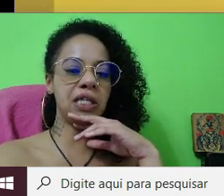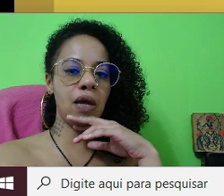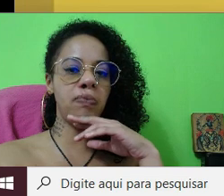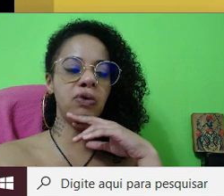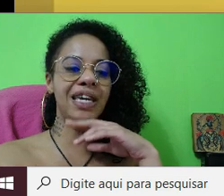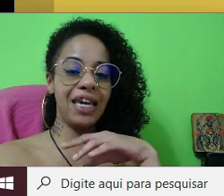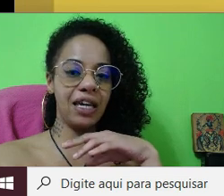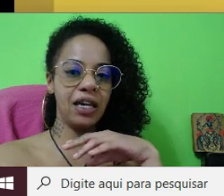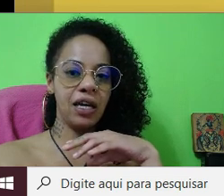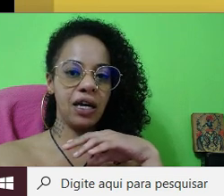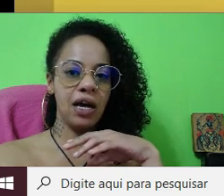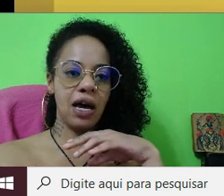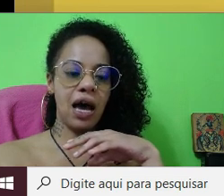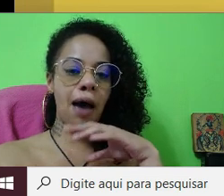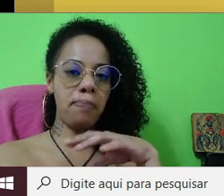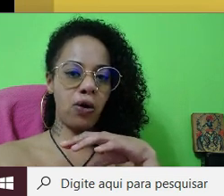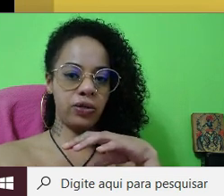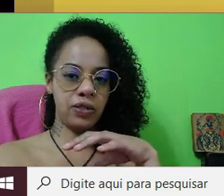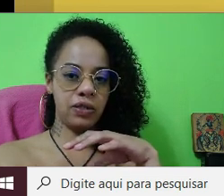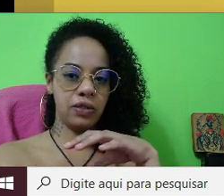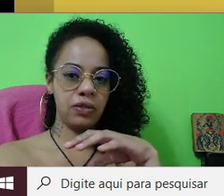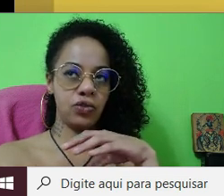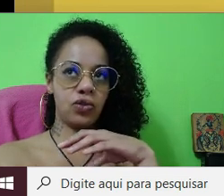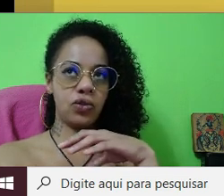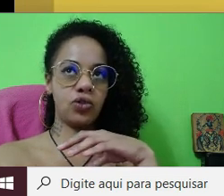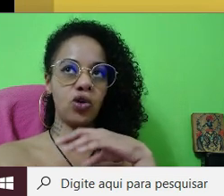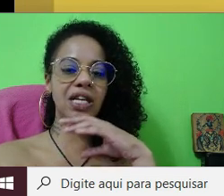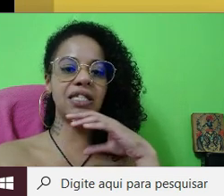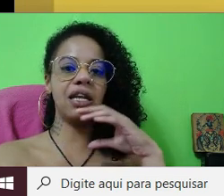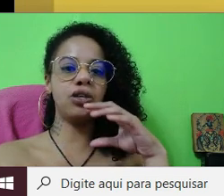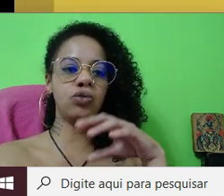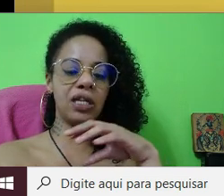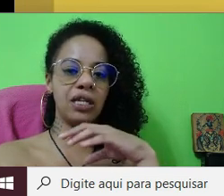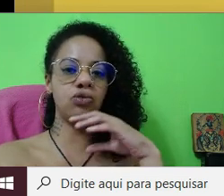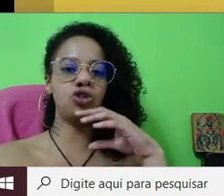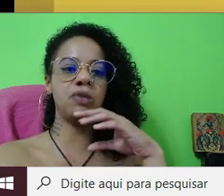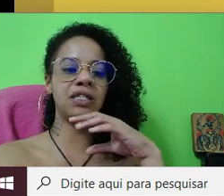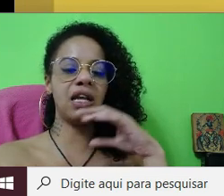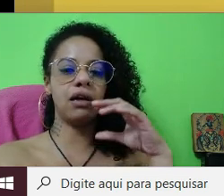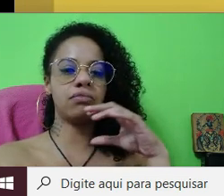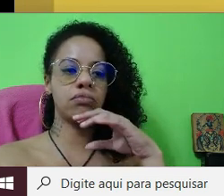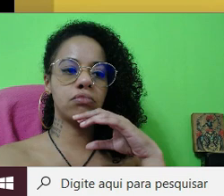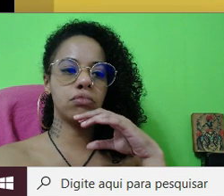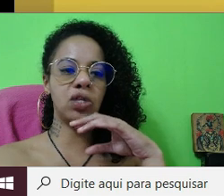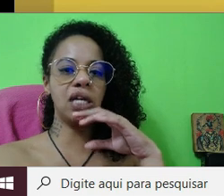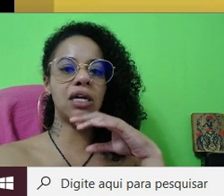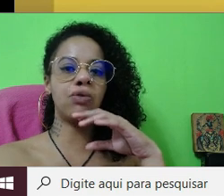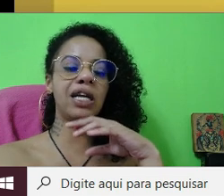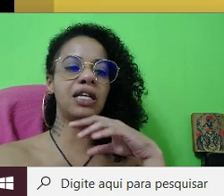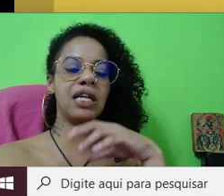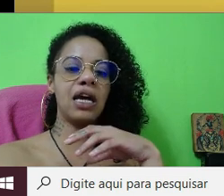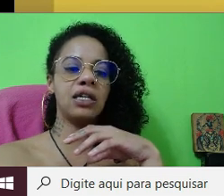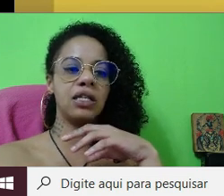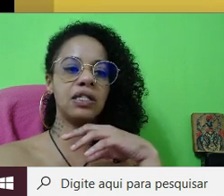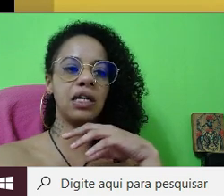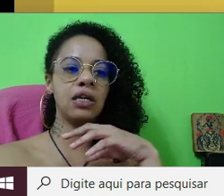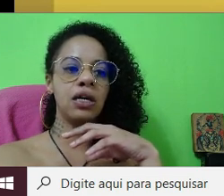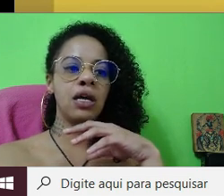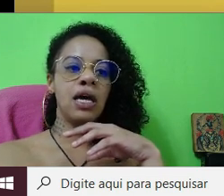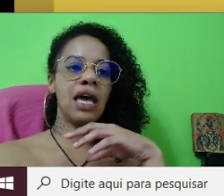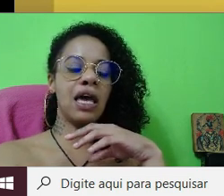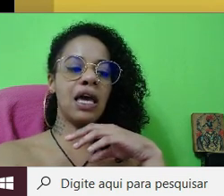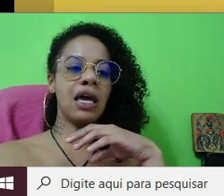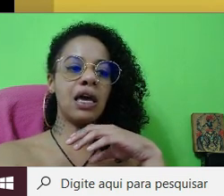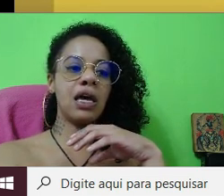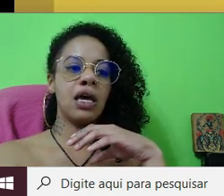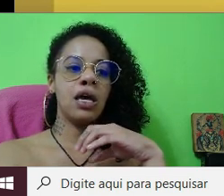PT por exemplo que após toda essa leitura das últimas sei lá 30 40 décadas né